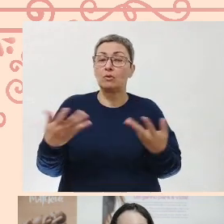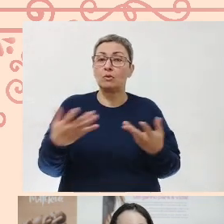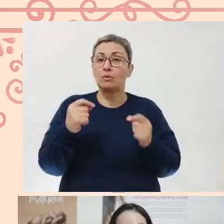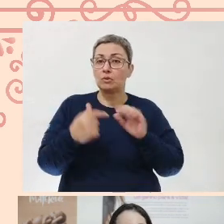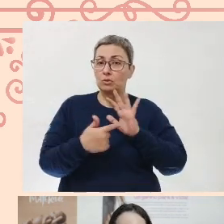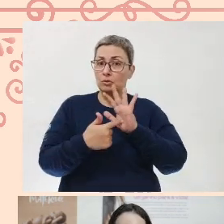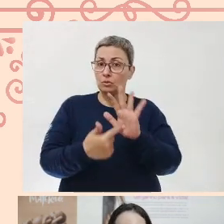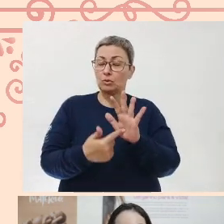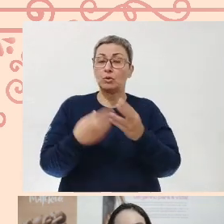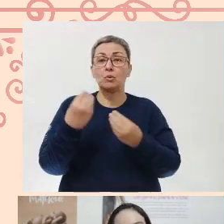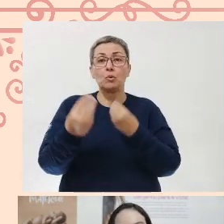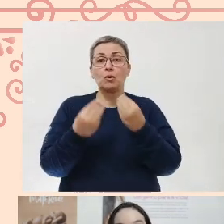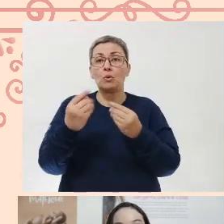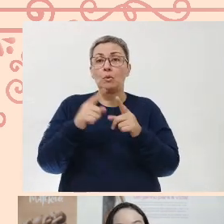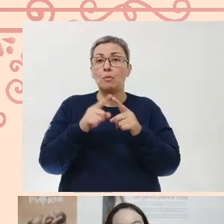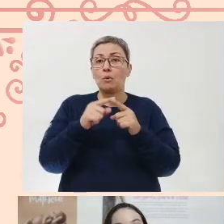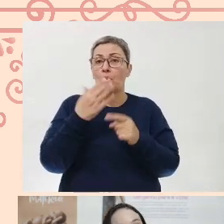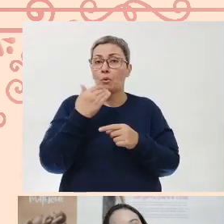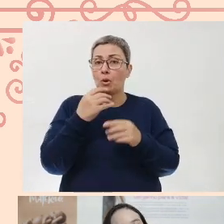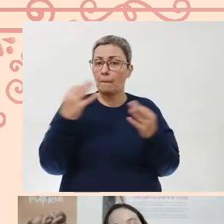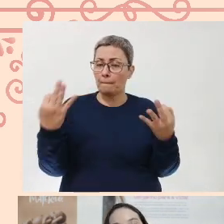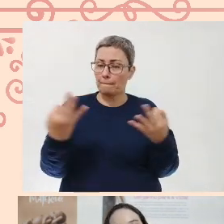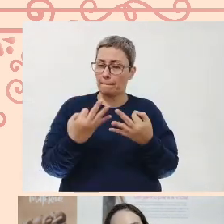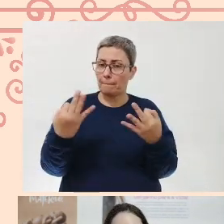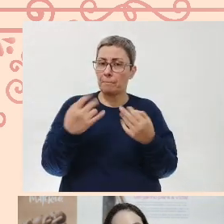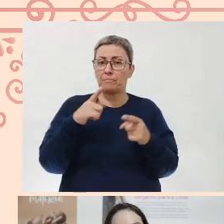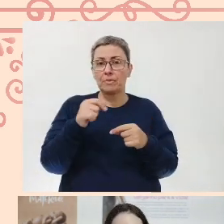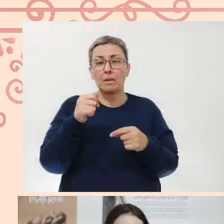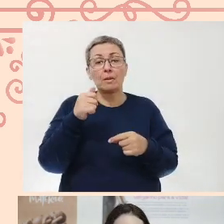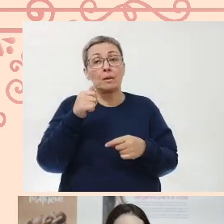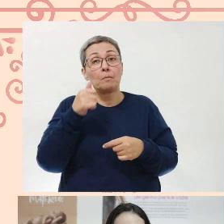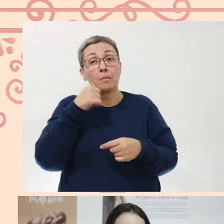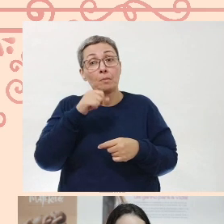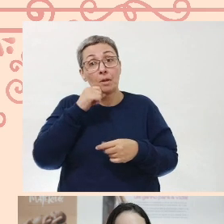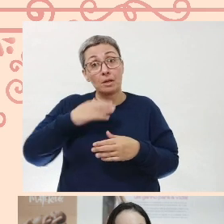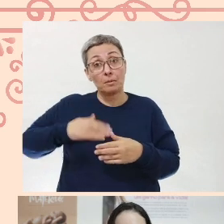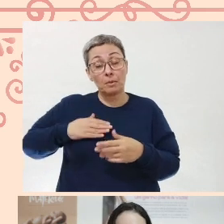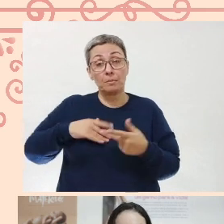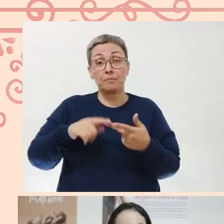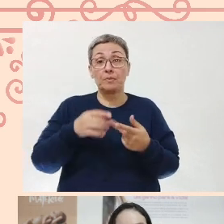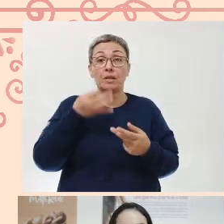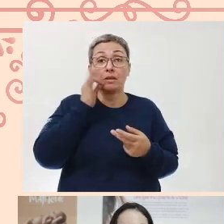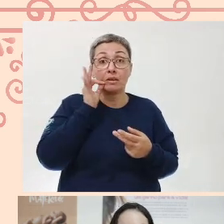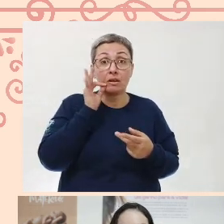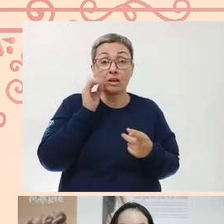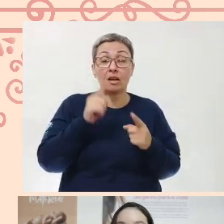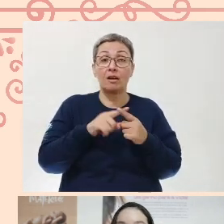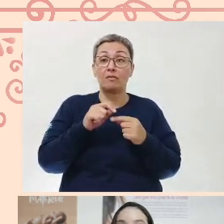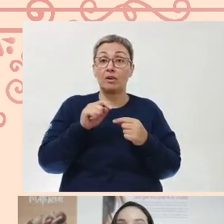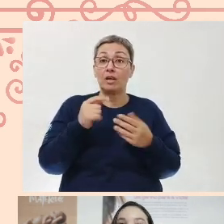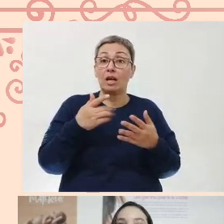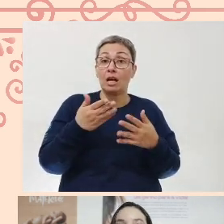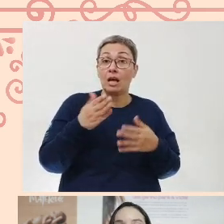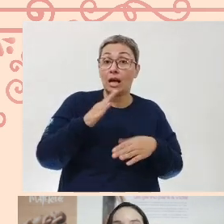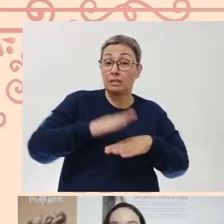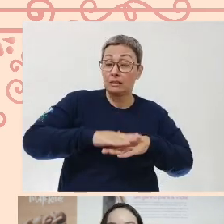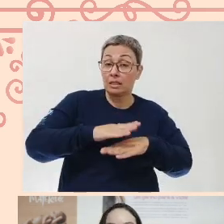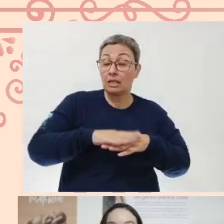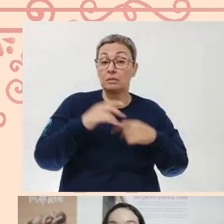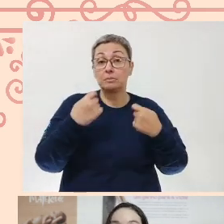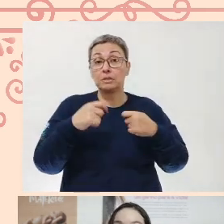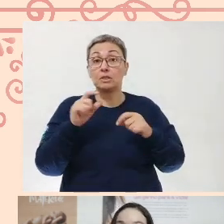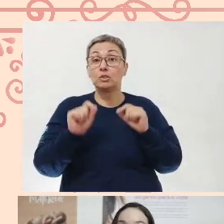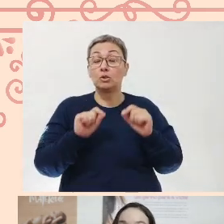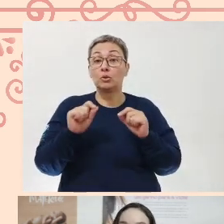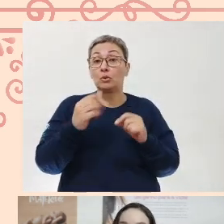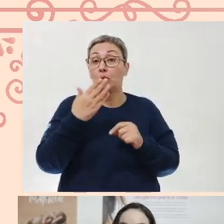E para a gente finalizar, vou mostrar para vocês como seria uma refeição perfeita para uma nutriz. Então, o café da manhã, o intervalinho da